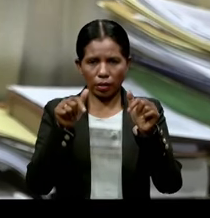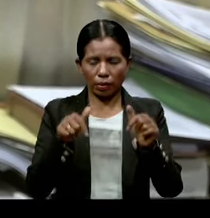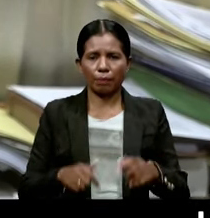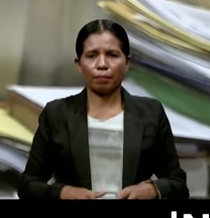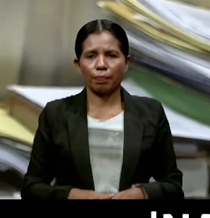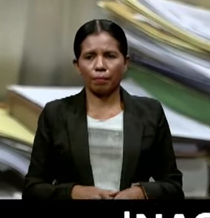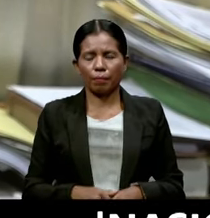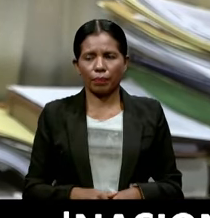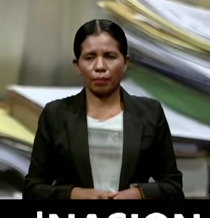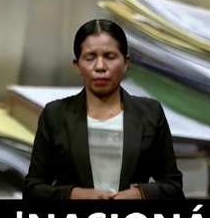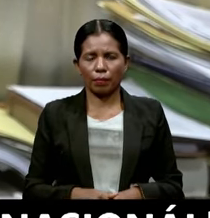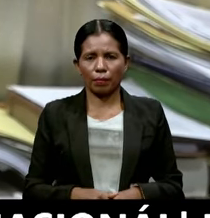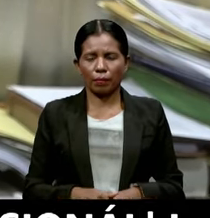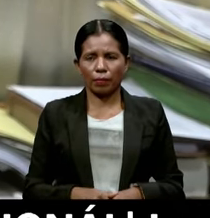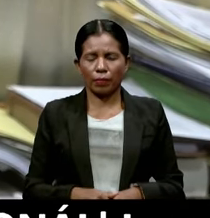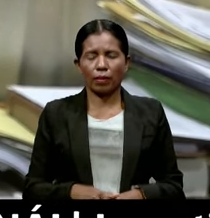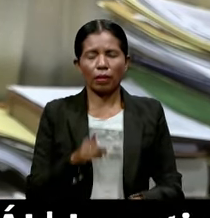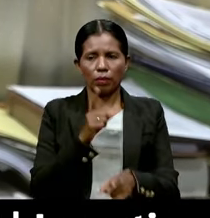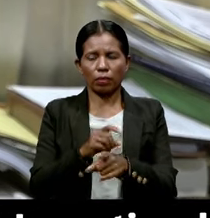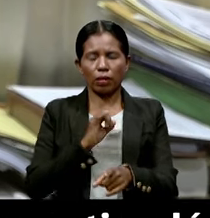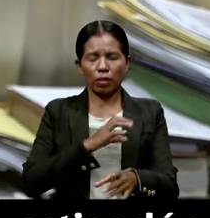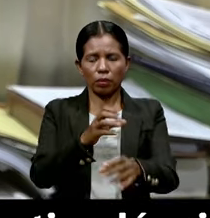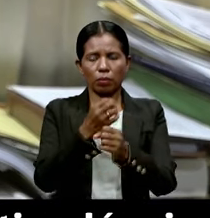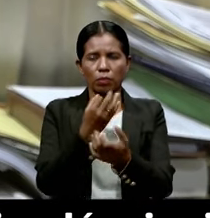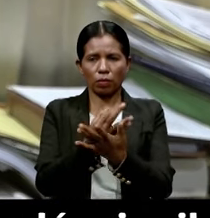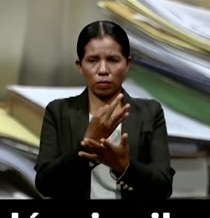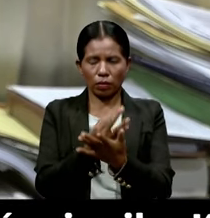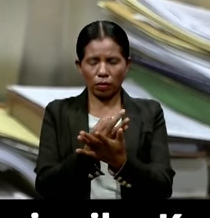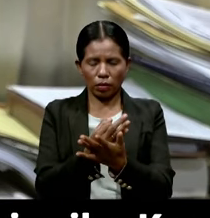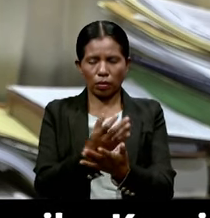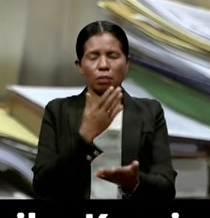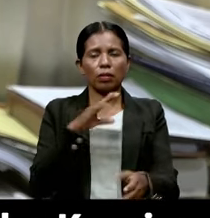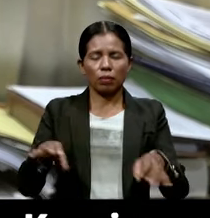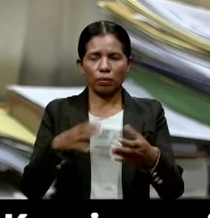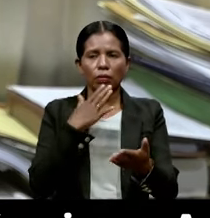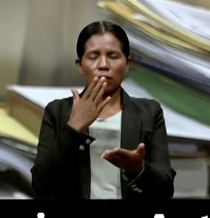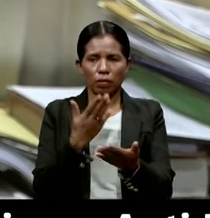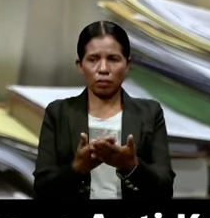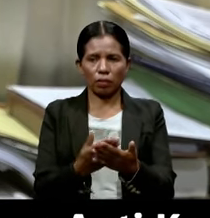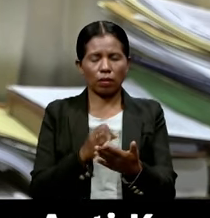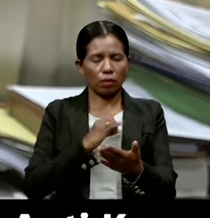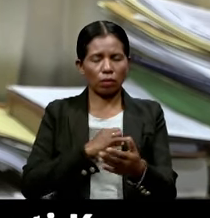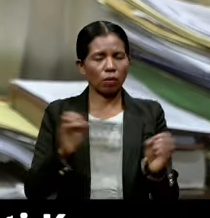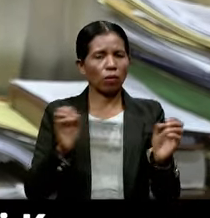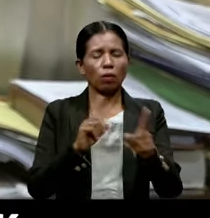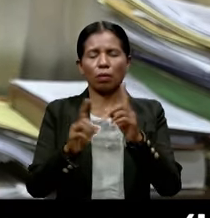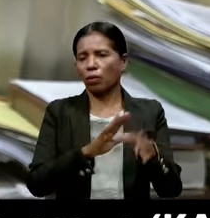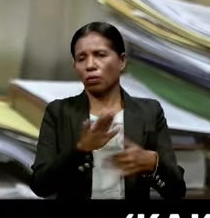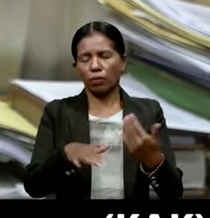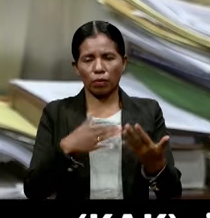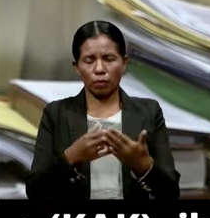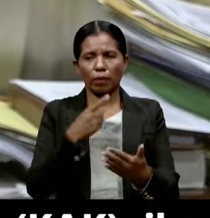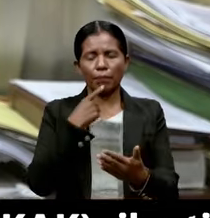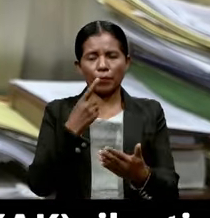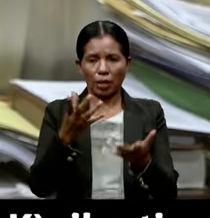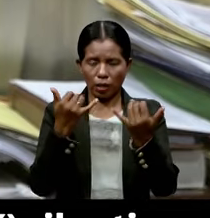hau profesional hau ne fatin nega le hau sim salaro ne bema profesional do ne nega hau la kole ba fesa kole bohut keres. Nia hatutan